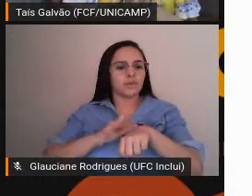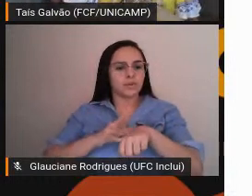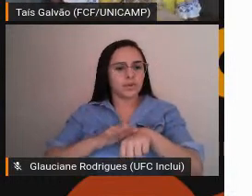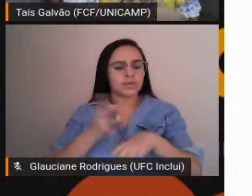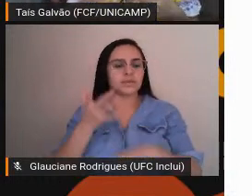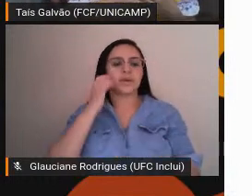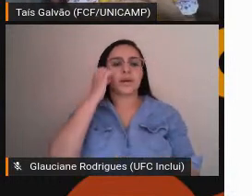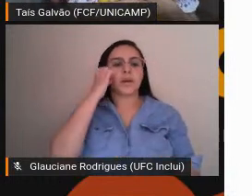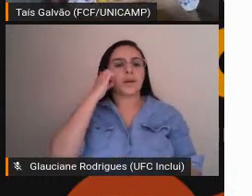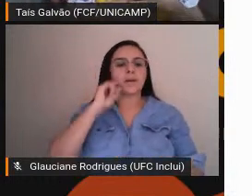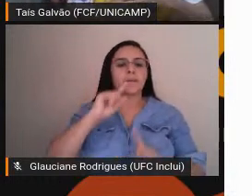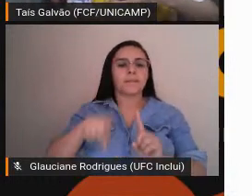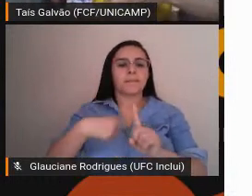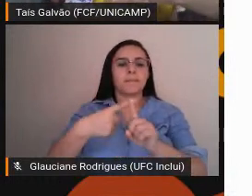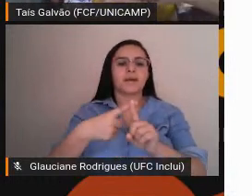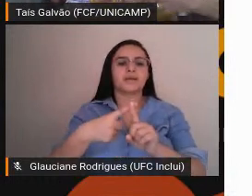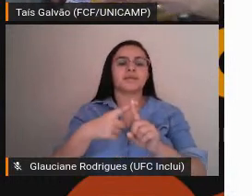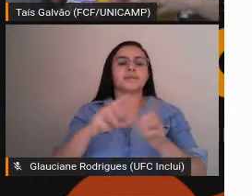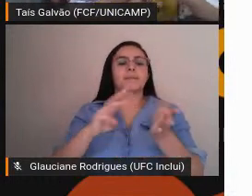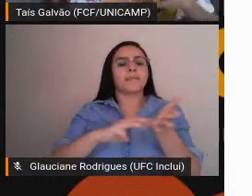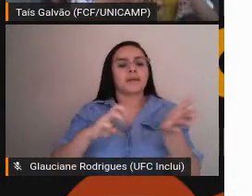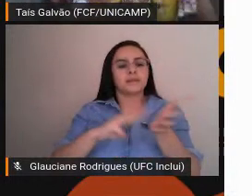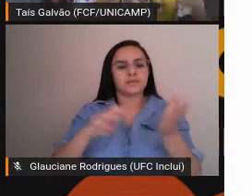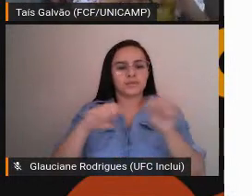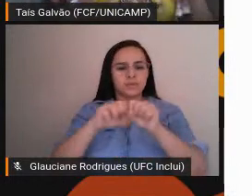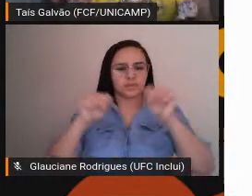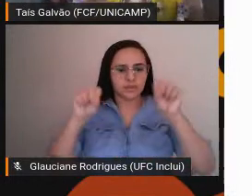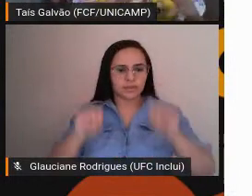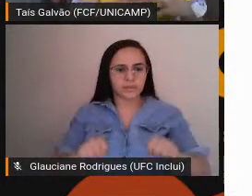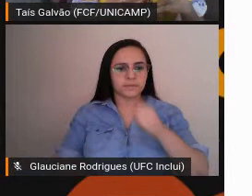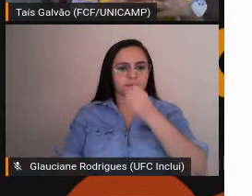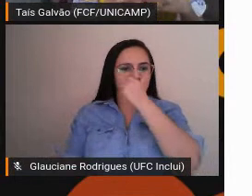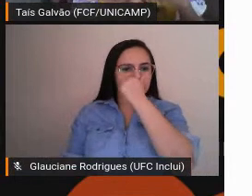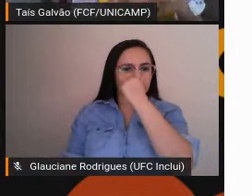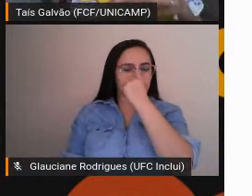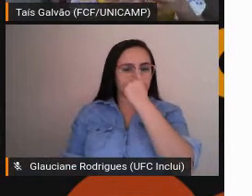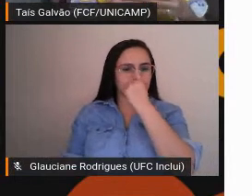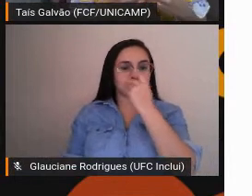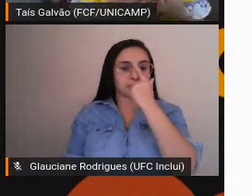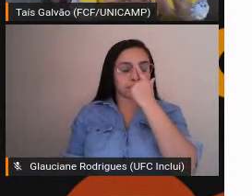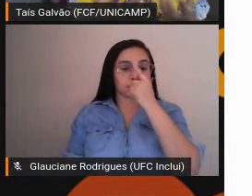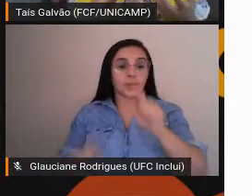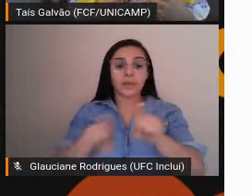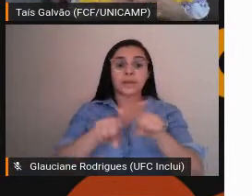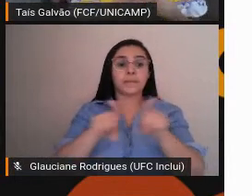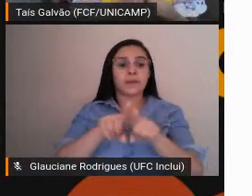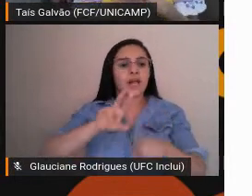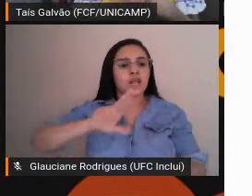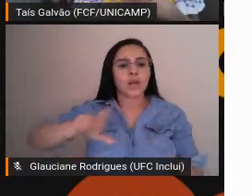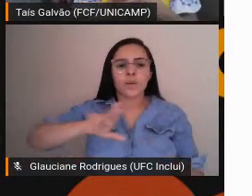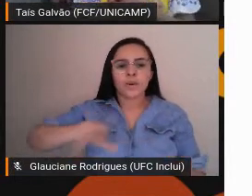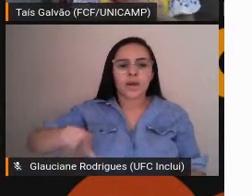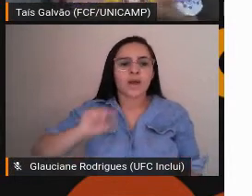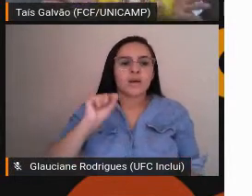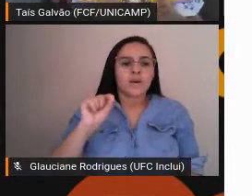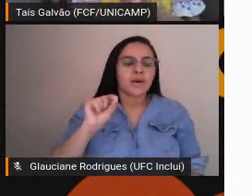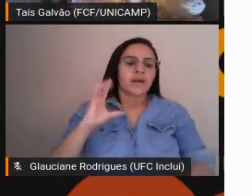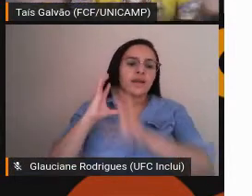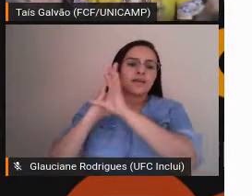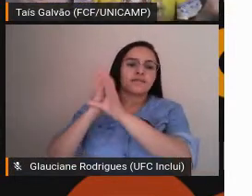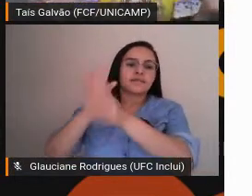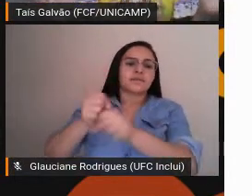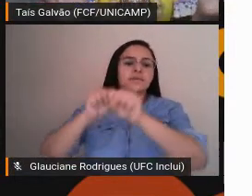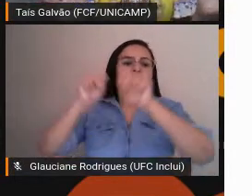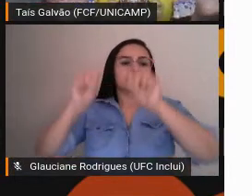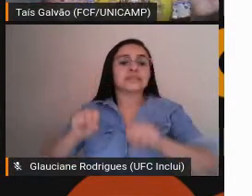métodos de revisão sistemática. E também não é recomendável começar a fazer uma revisão sistemática quando, por exemplo, a